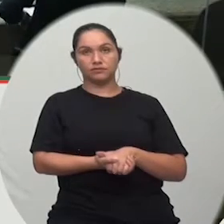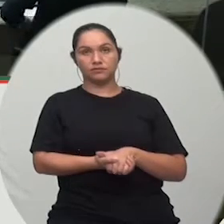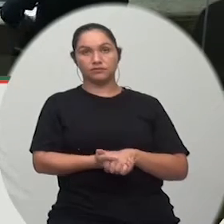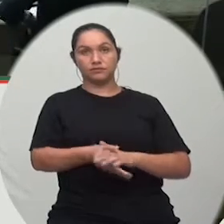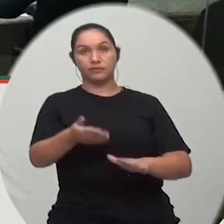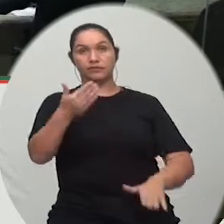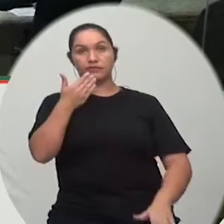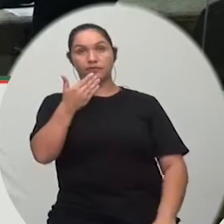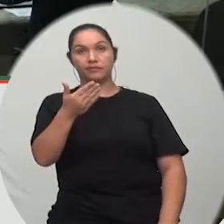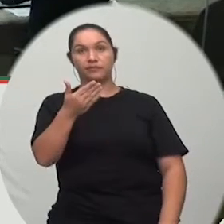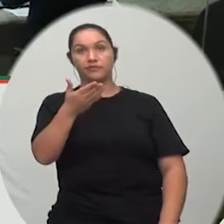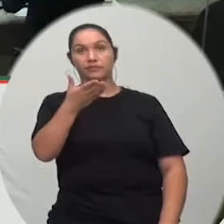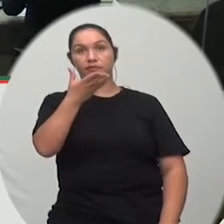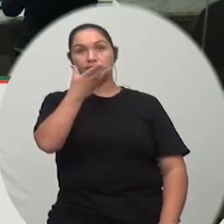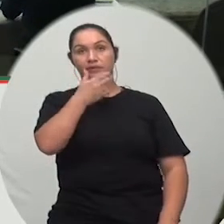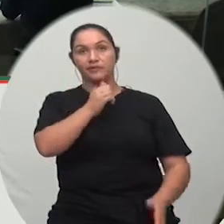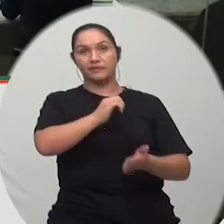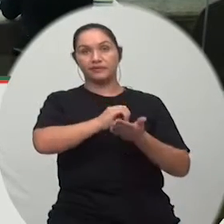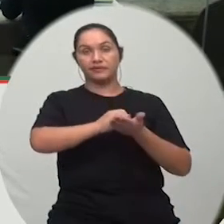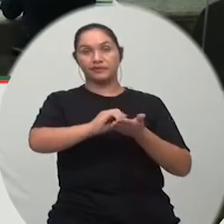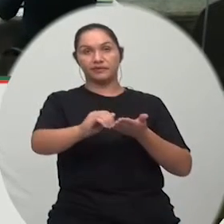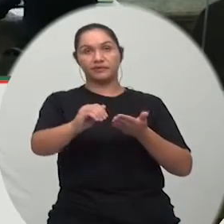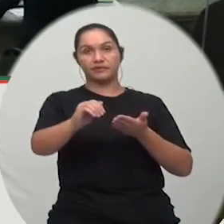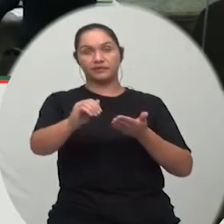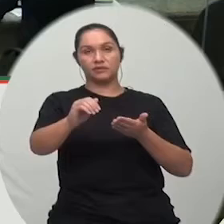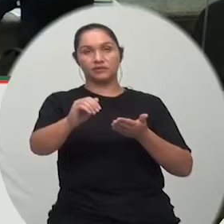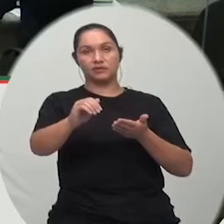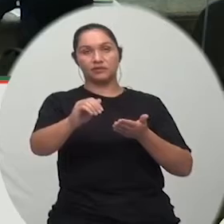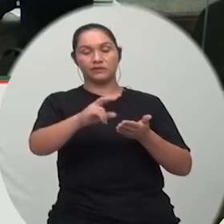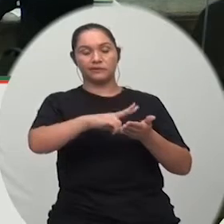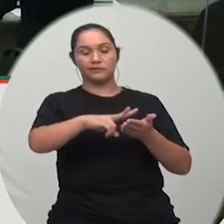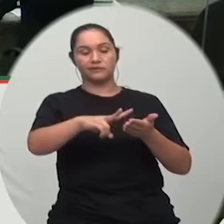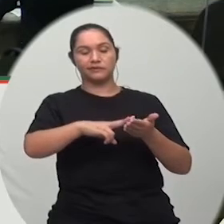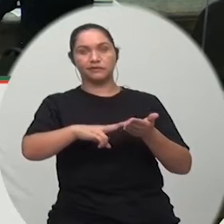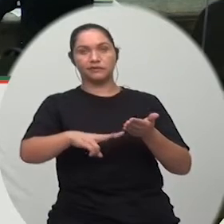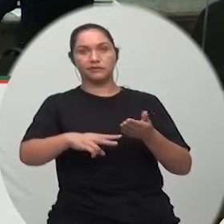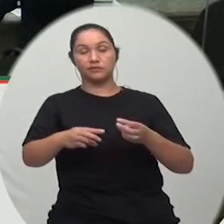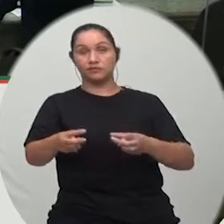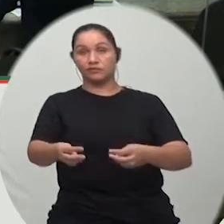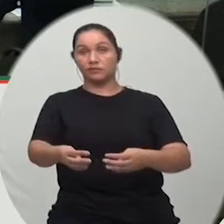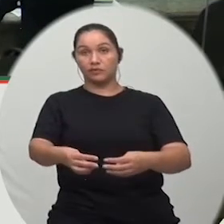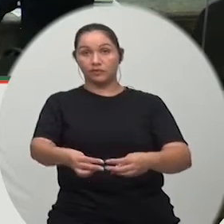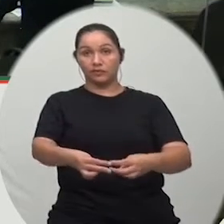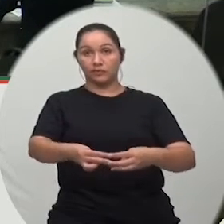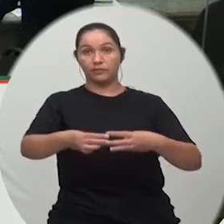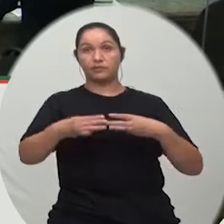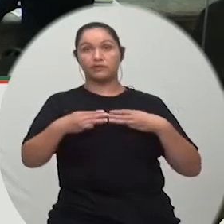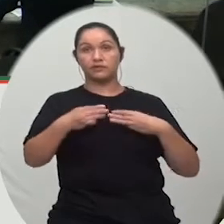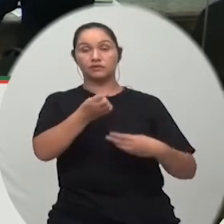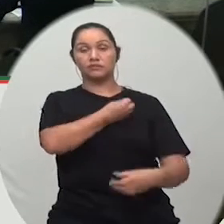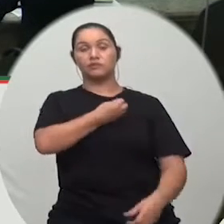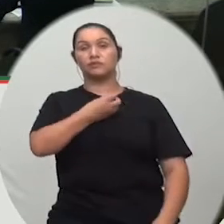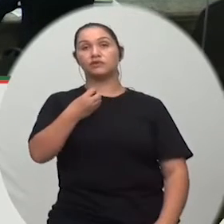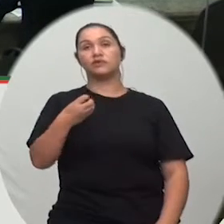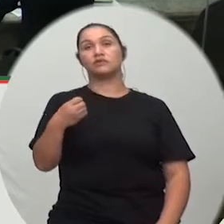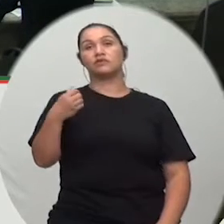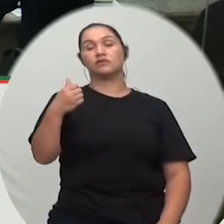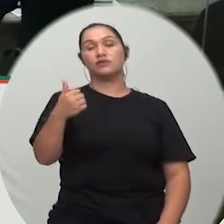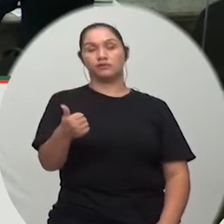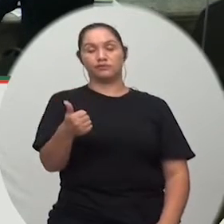Solicito ao senhor secretário que faça a leitura da matéria. Moção número 001/2019.